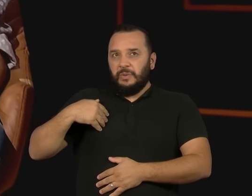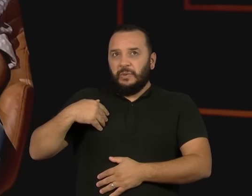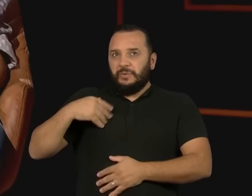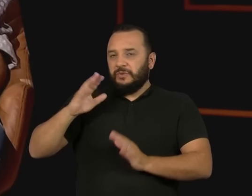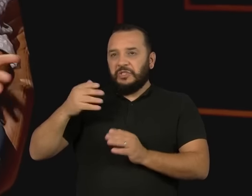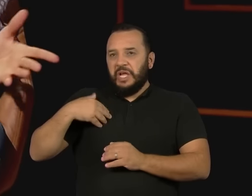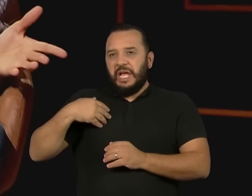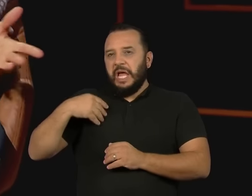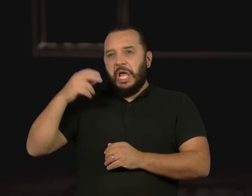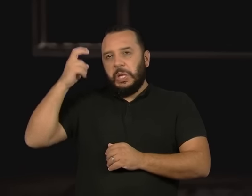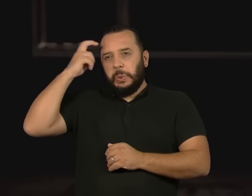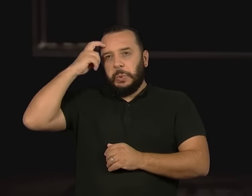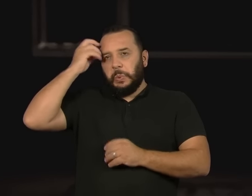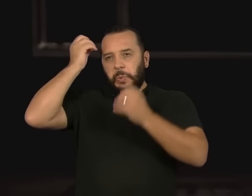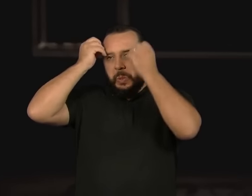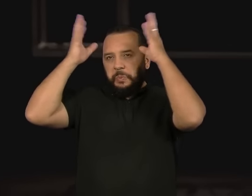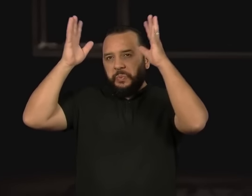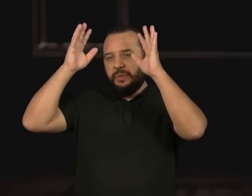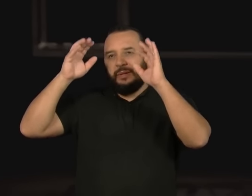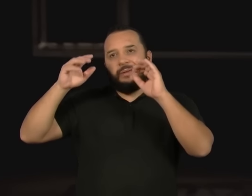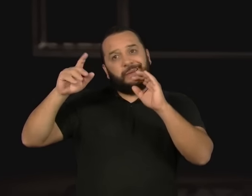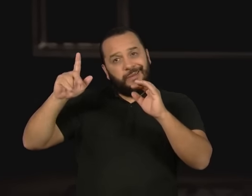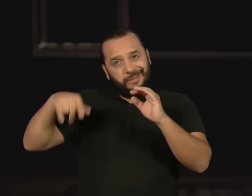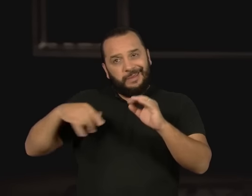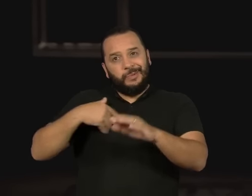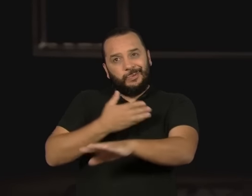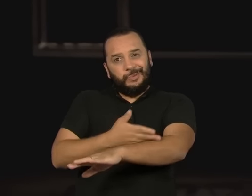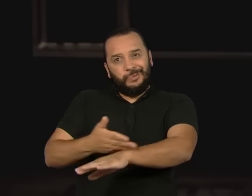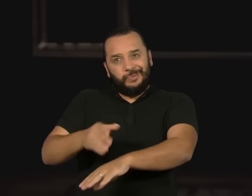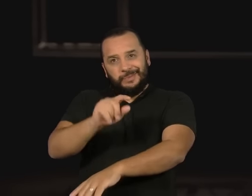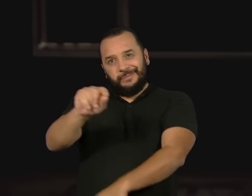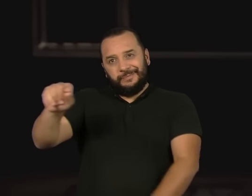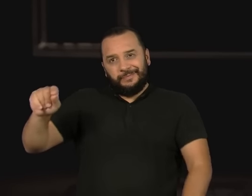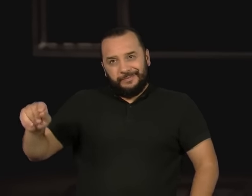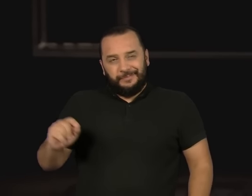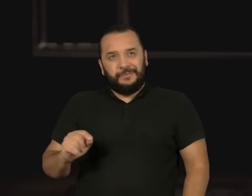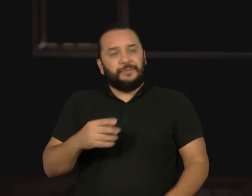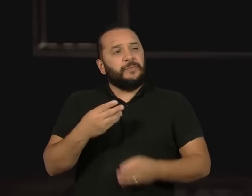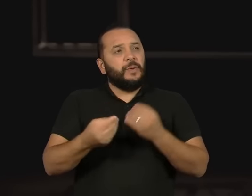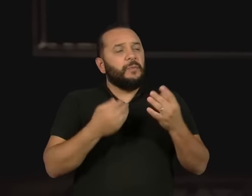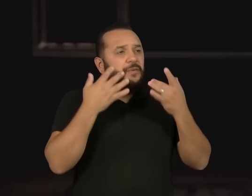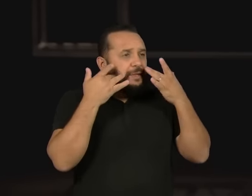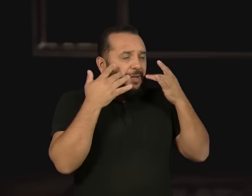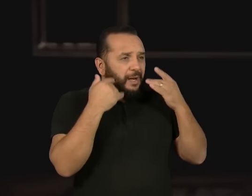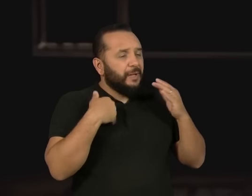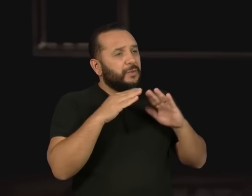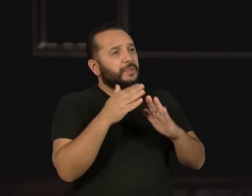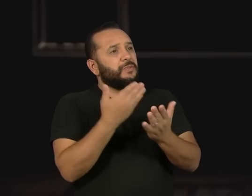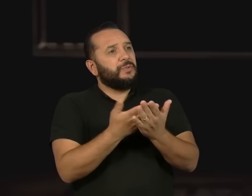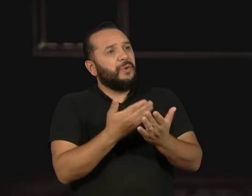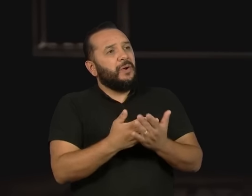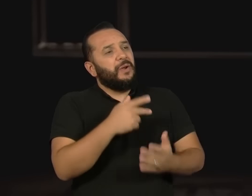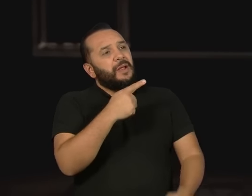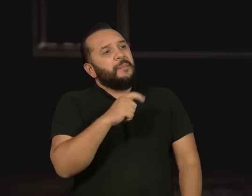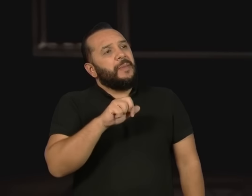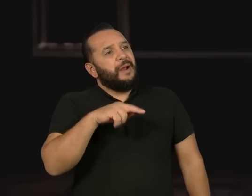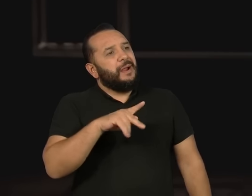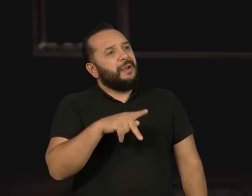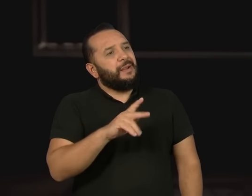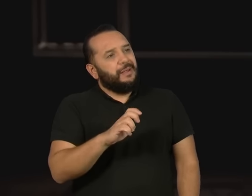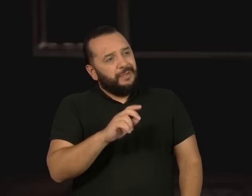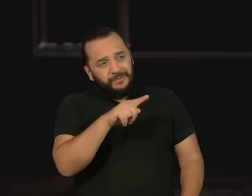cultural. É digamos cultural. assim. E como é que foi o teatro na Escola Parque? Porque você era um adolescente, era ainda meio tímido, meio